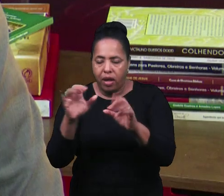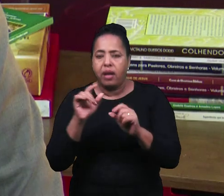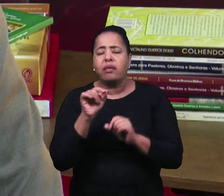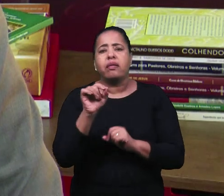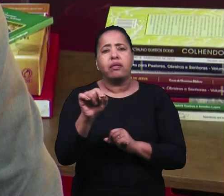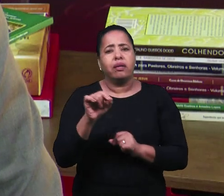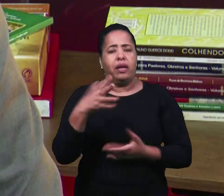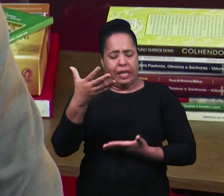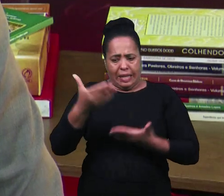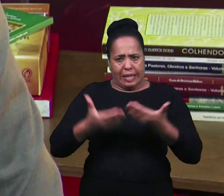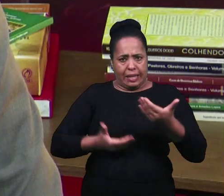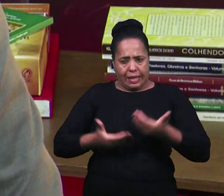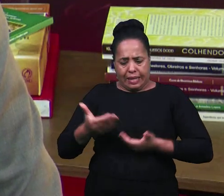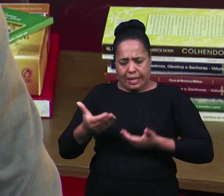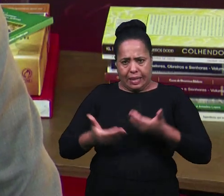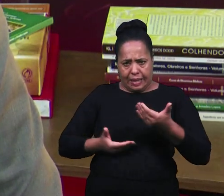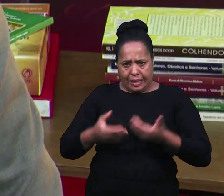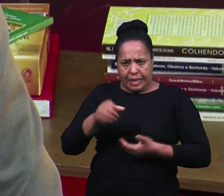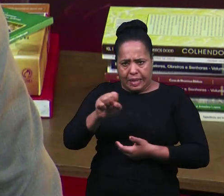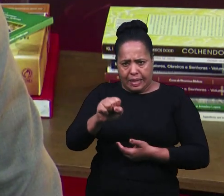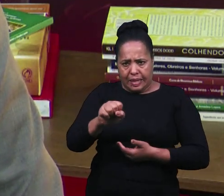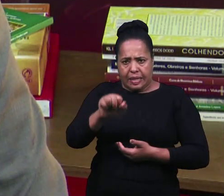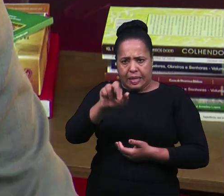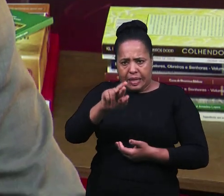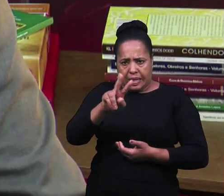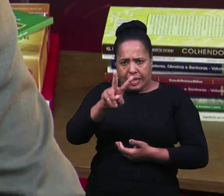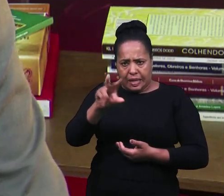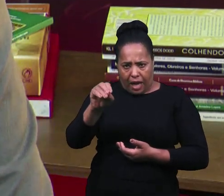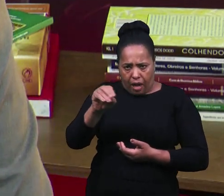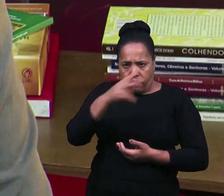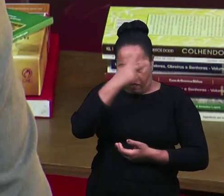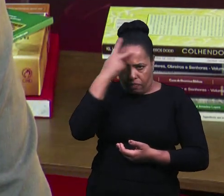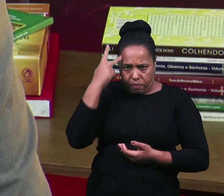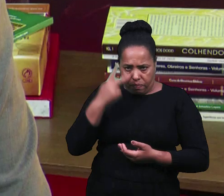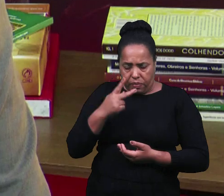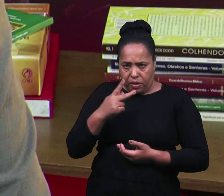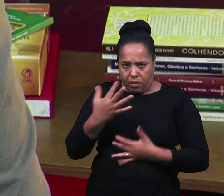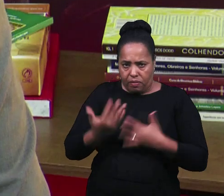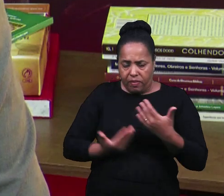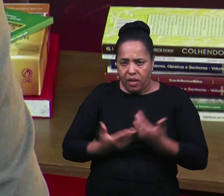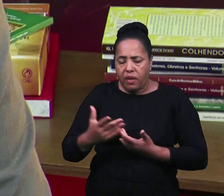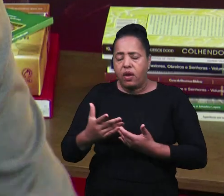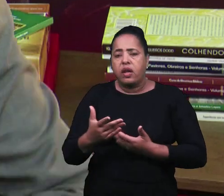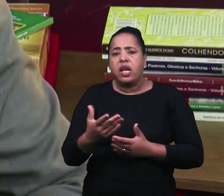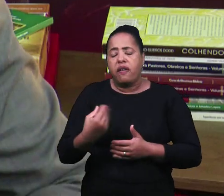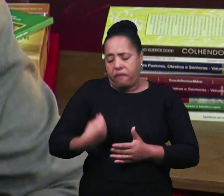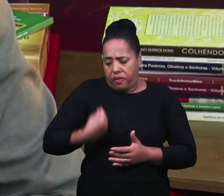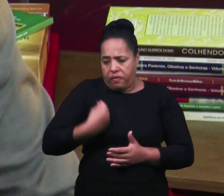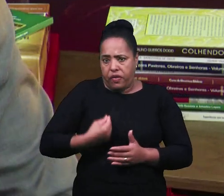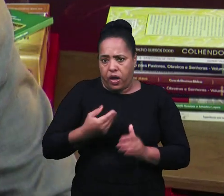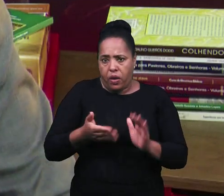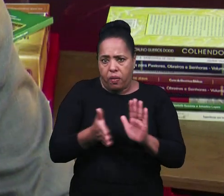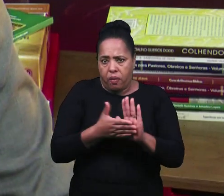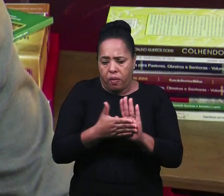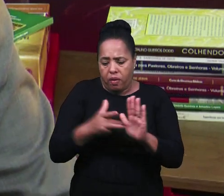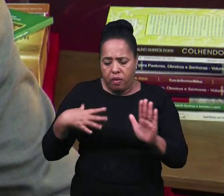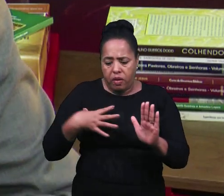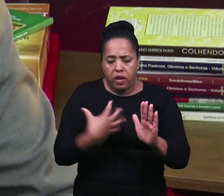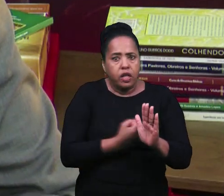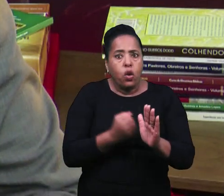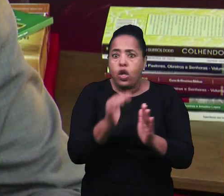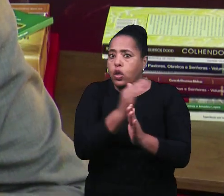ser servo, né? Viver esse projeto de salvação é um projeto completo. Sim. Nós vamos ver em toda a